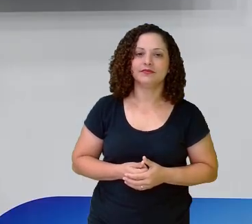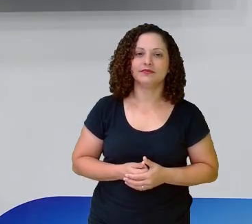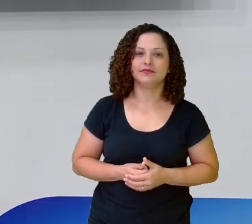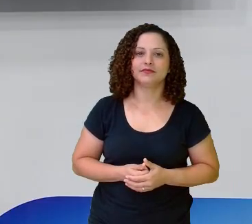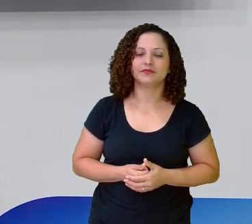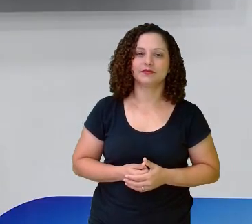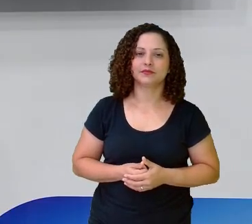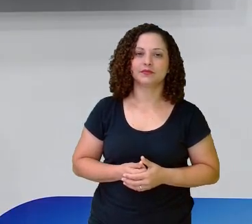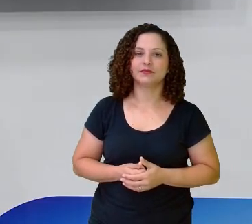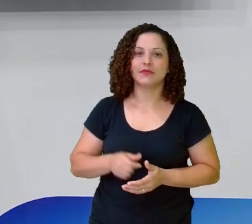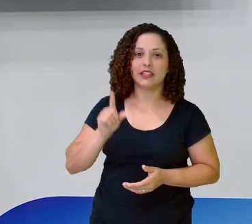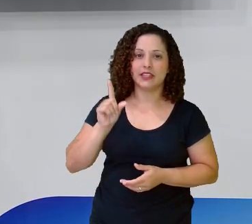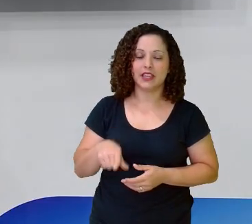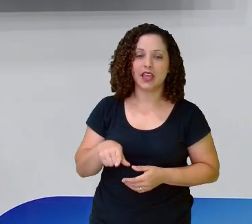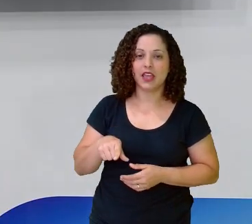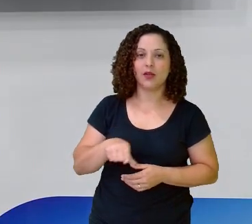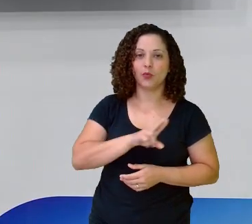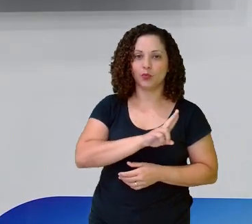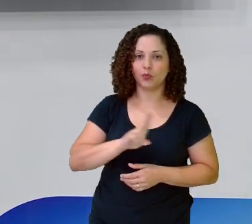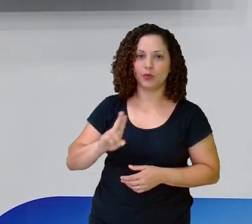que a gente chama de cubo, né?